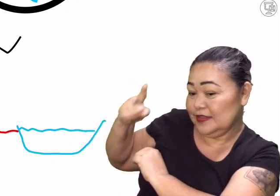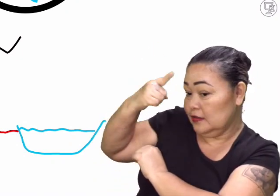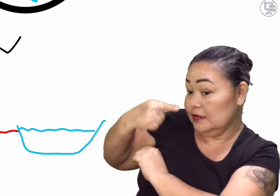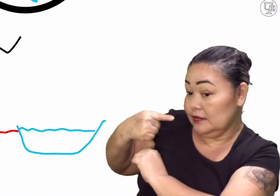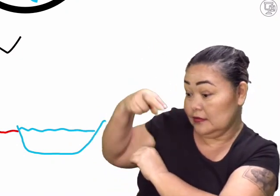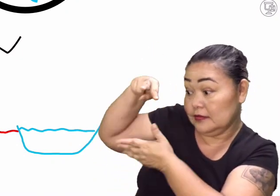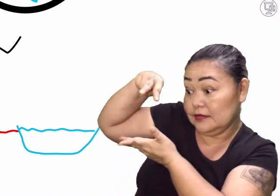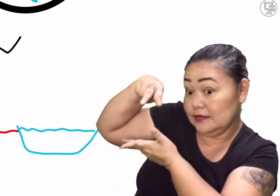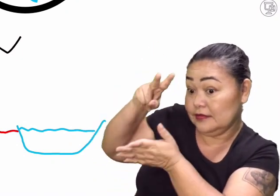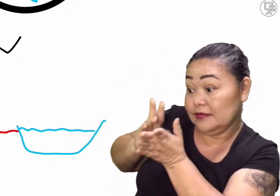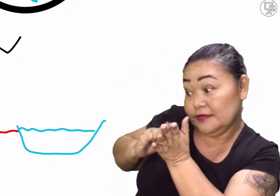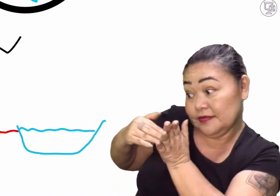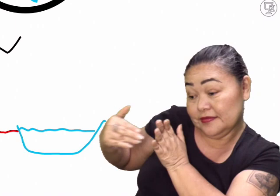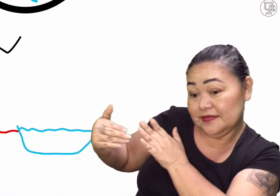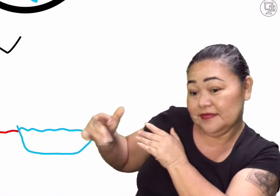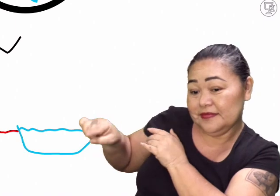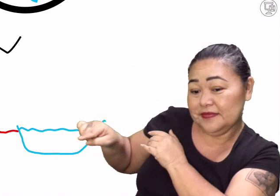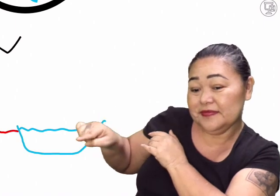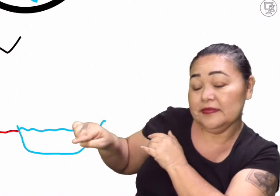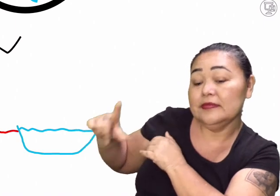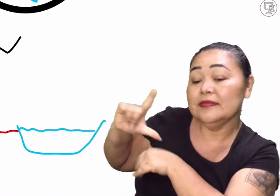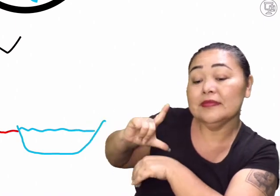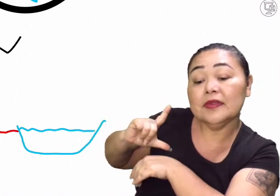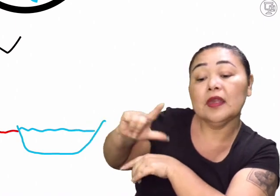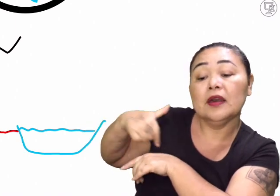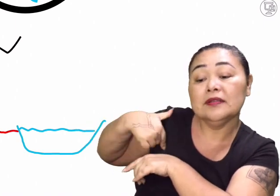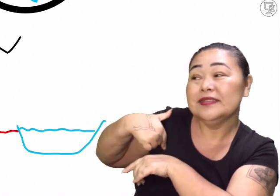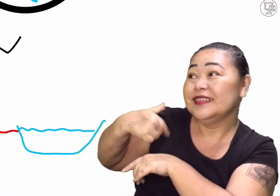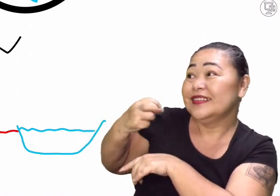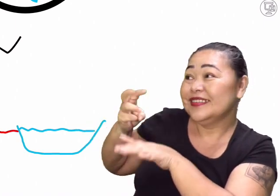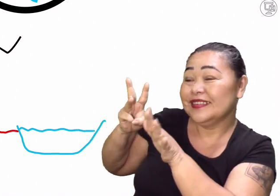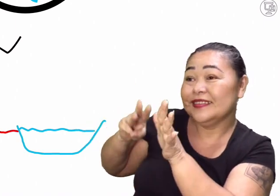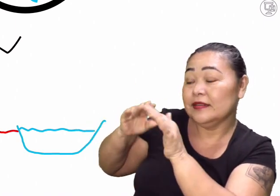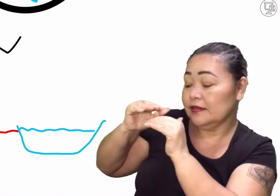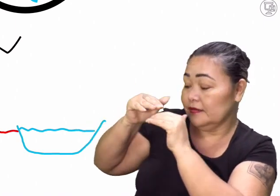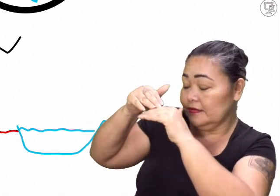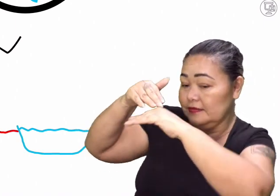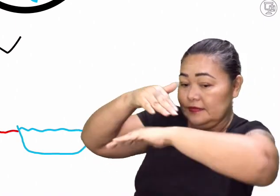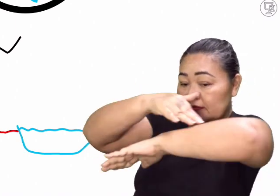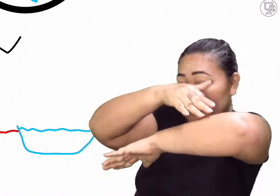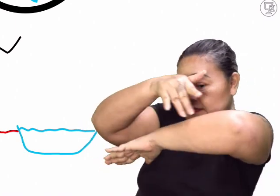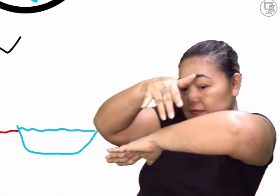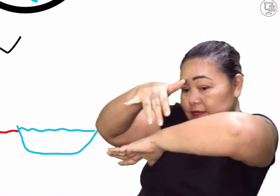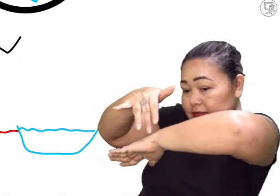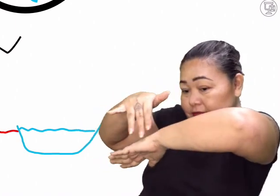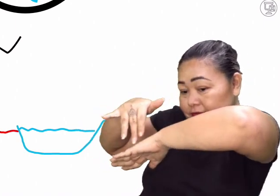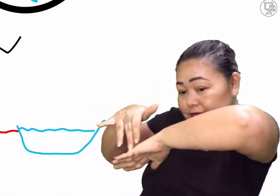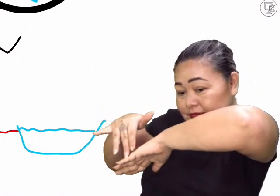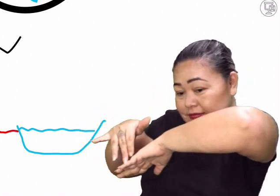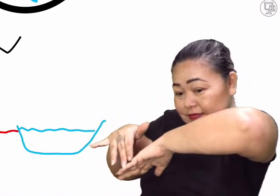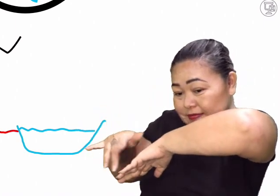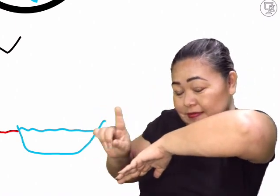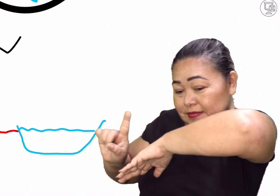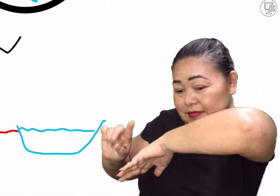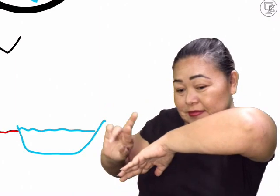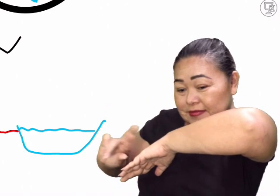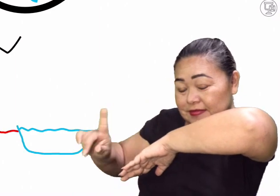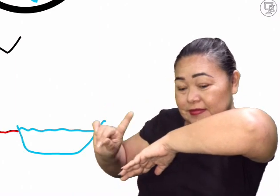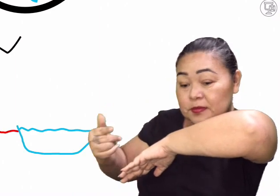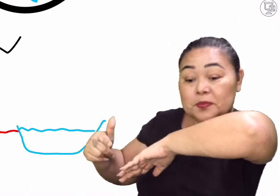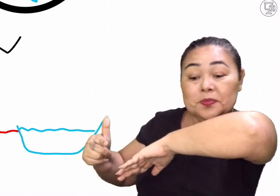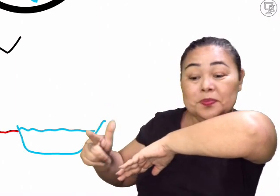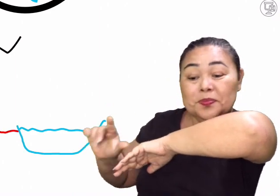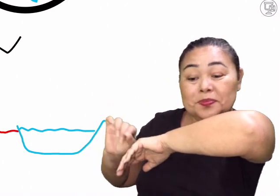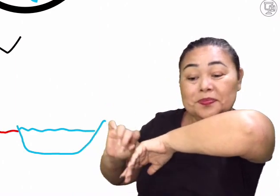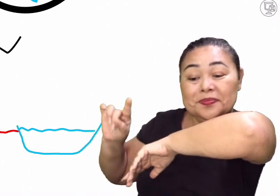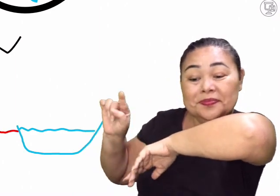mais de cima, de lado. Ou seja, ele vem de uma região mais alta e vem descendo. Senão, não teria